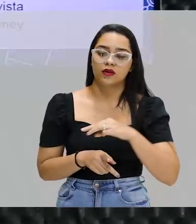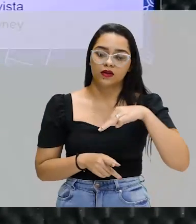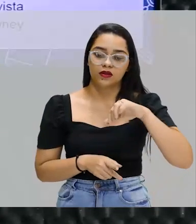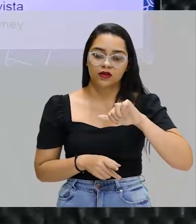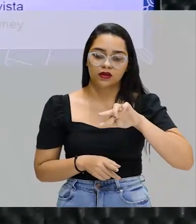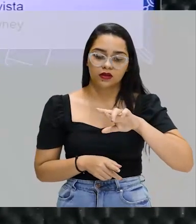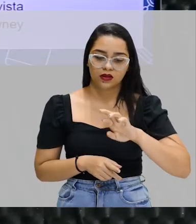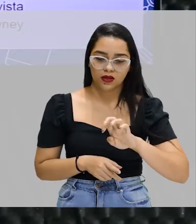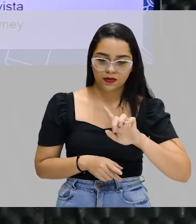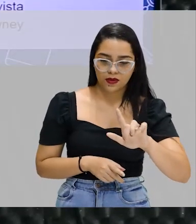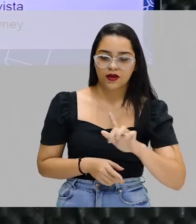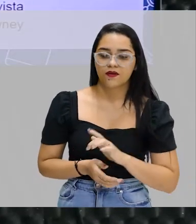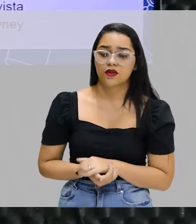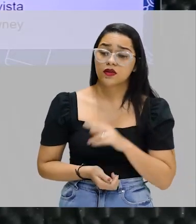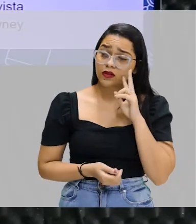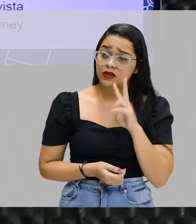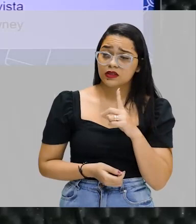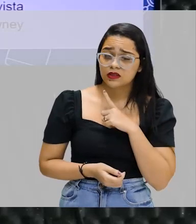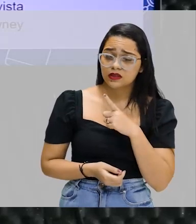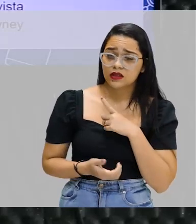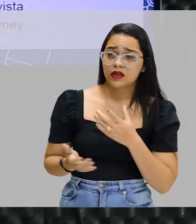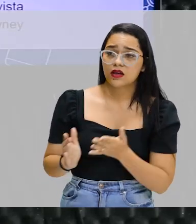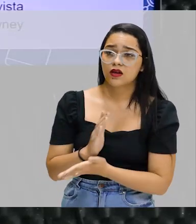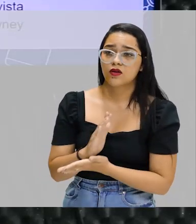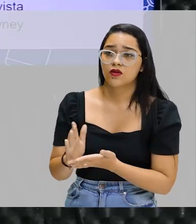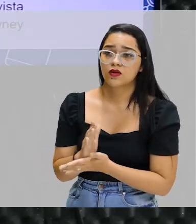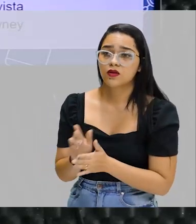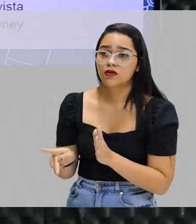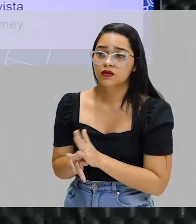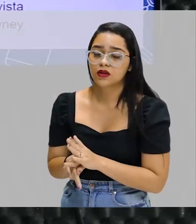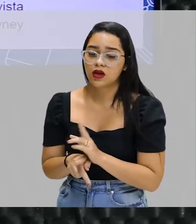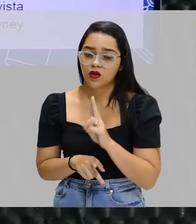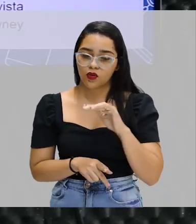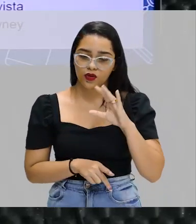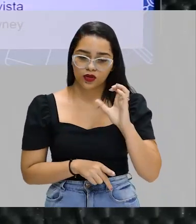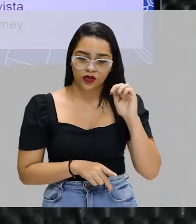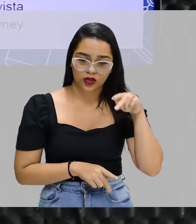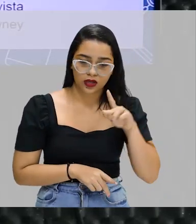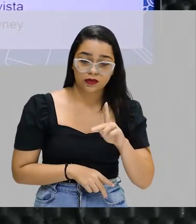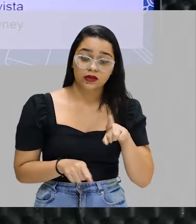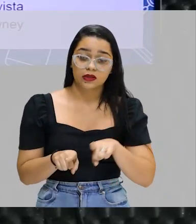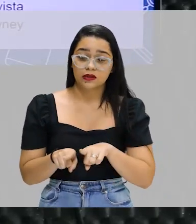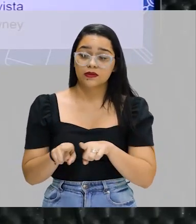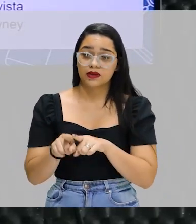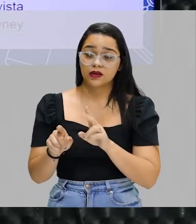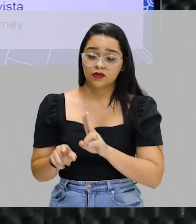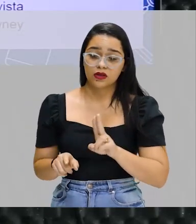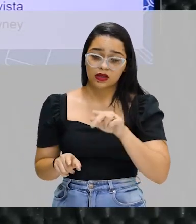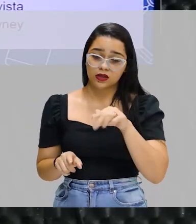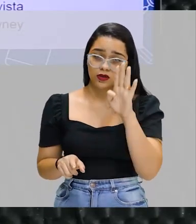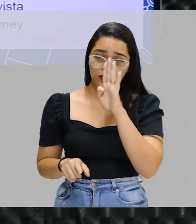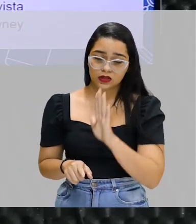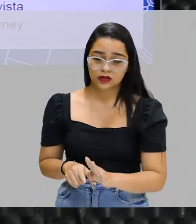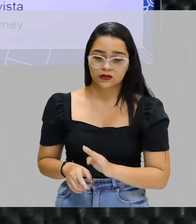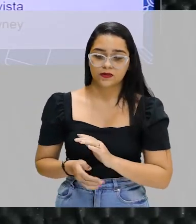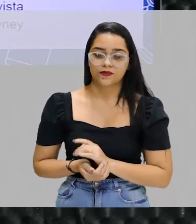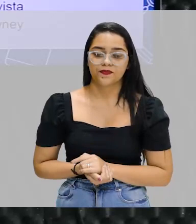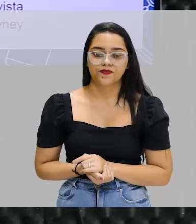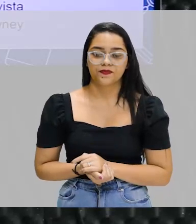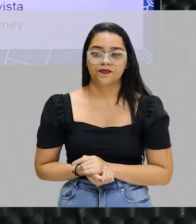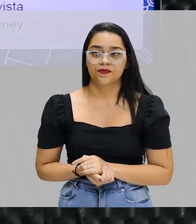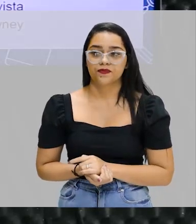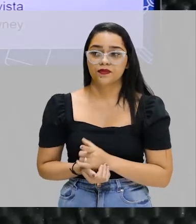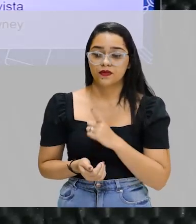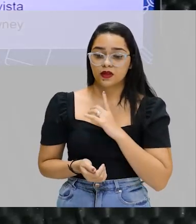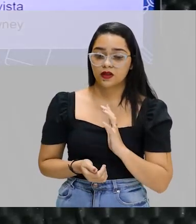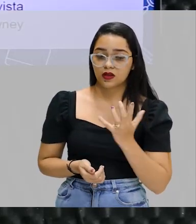Marvel, Os Vingadores. Então, você tem aqui a questão da Unicamp, que é um vestibular muito tradicional aqui no Brasil. Você tem